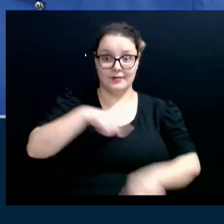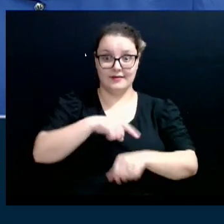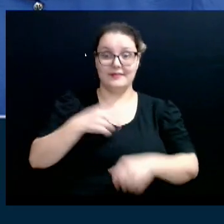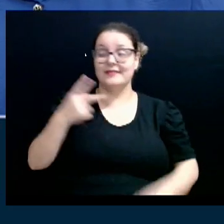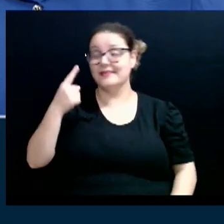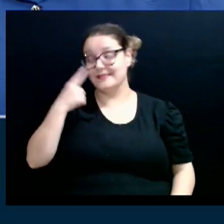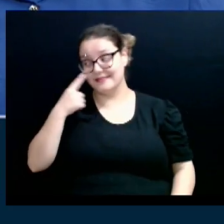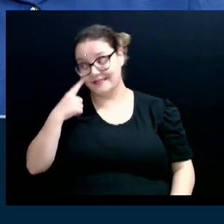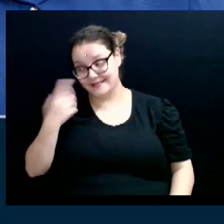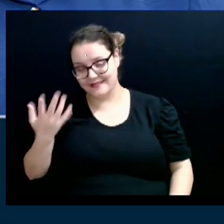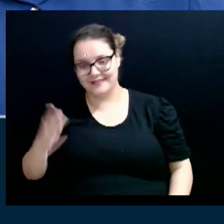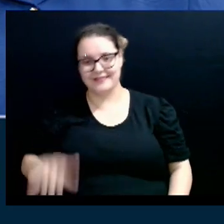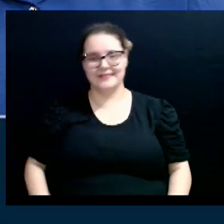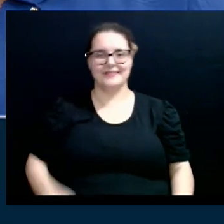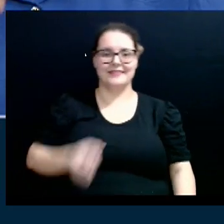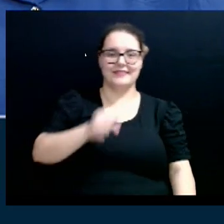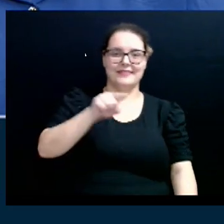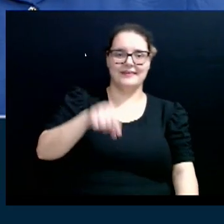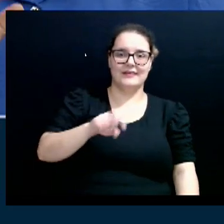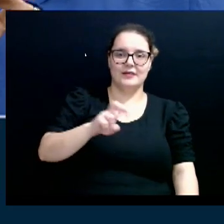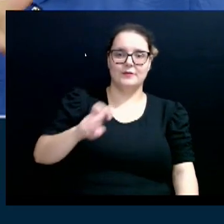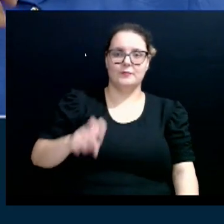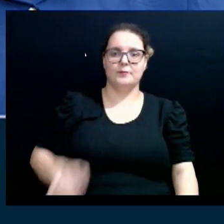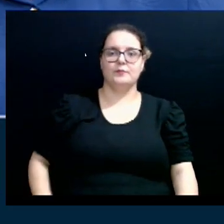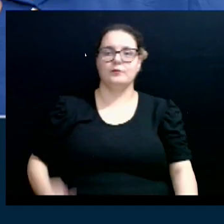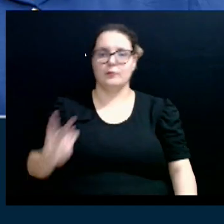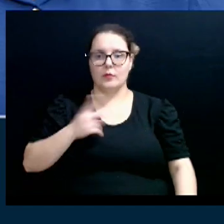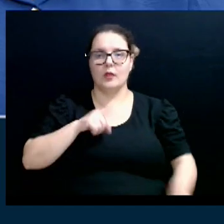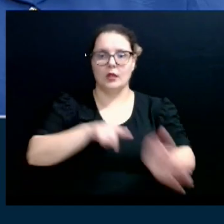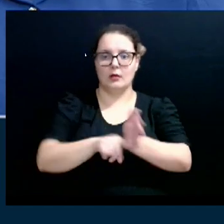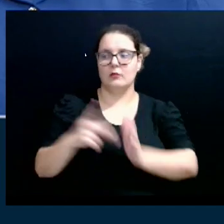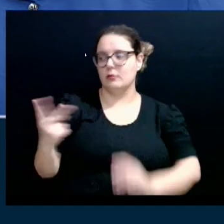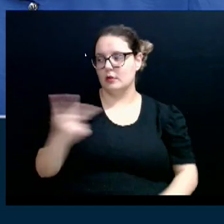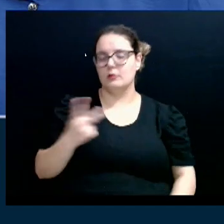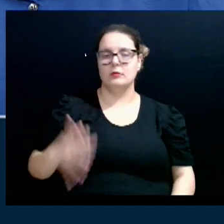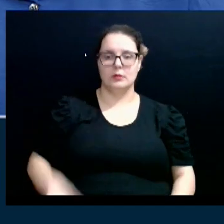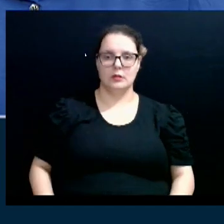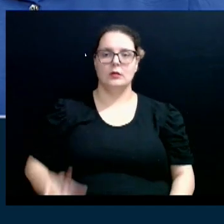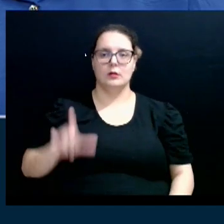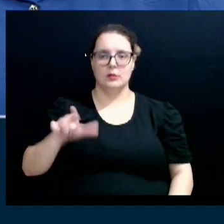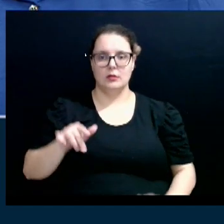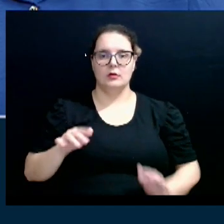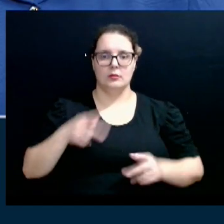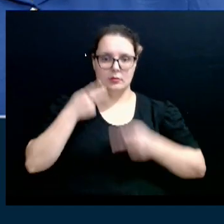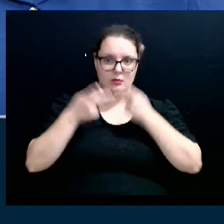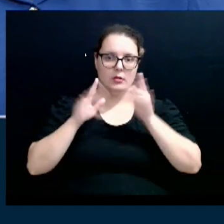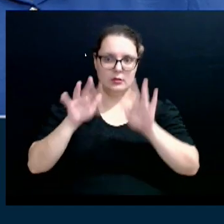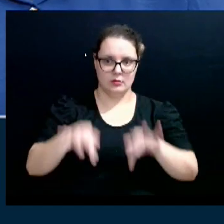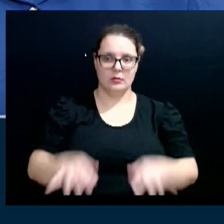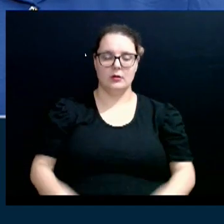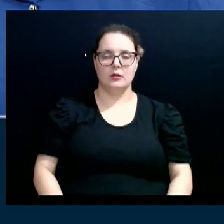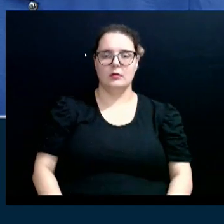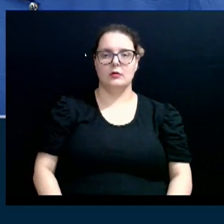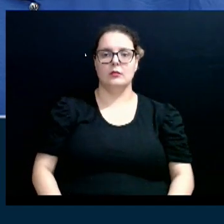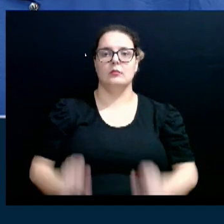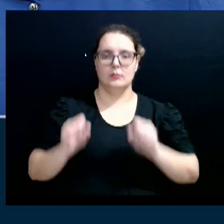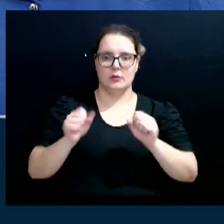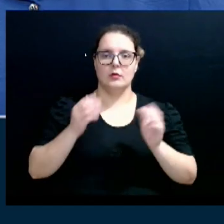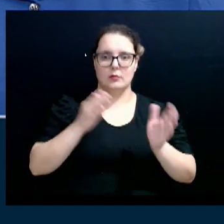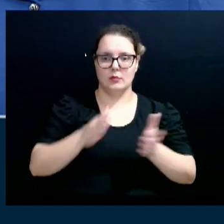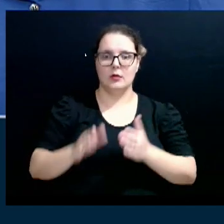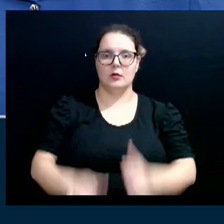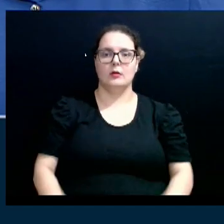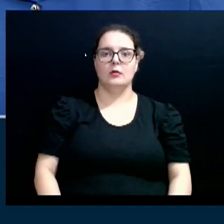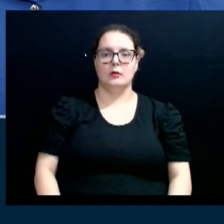Agora 8h55, vamos com 2 perguntas então, uma para cada uma e depois a gente vai para as considerações finais. Pode ser, produção? Por